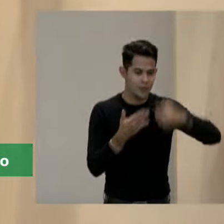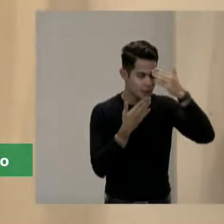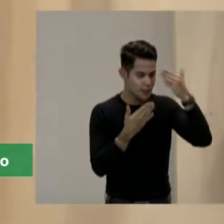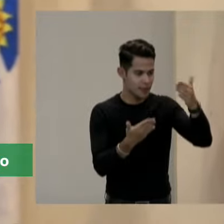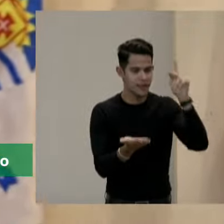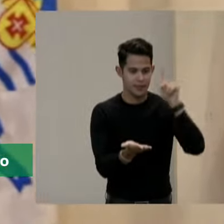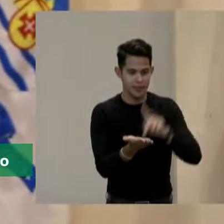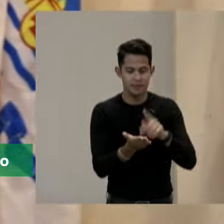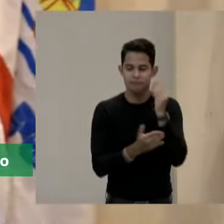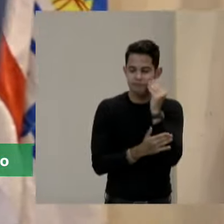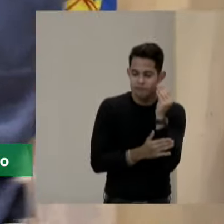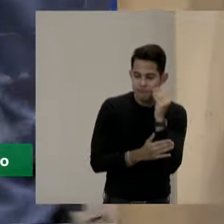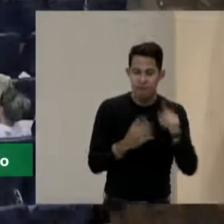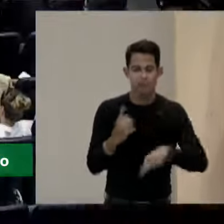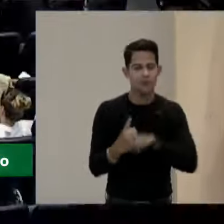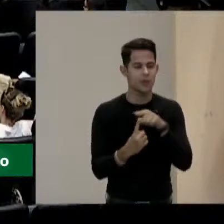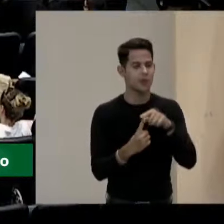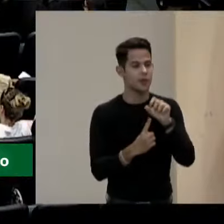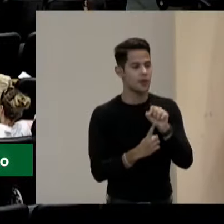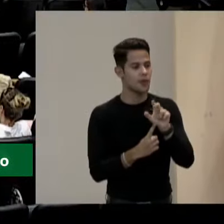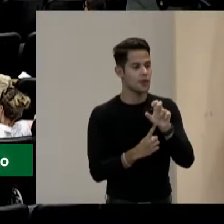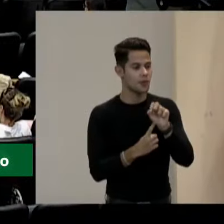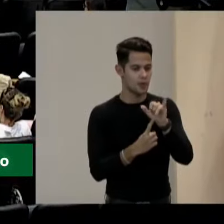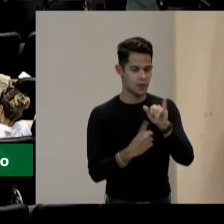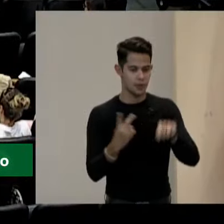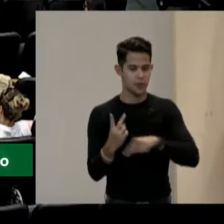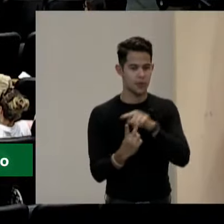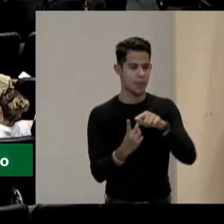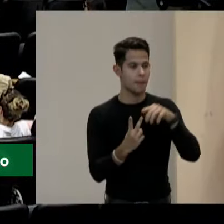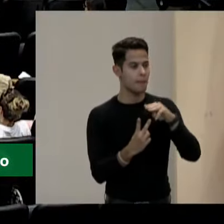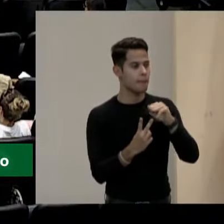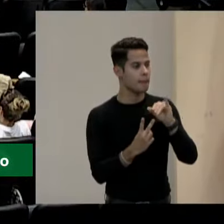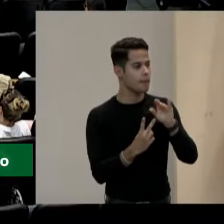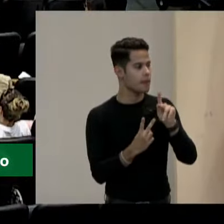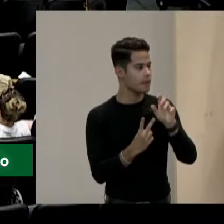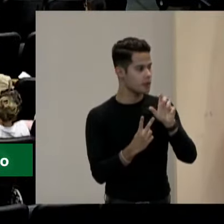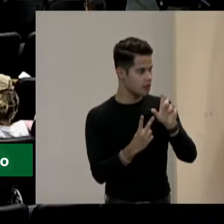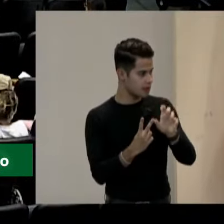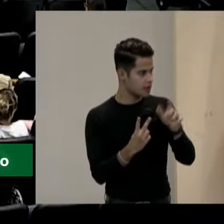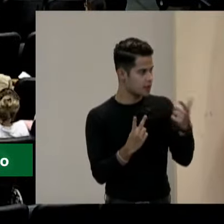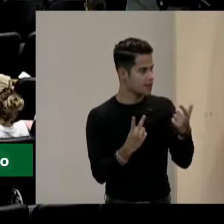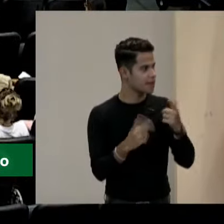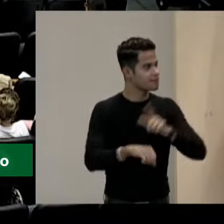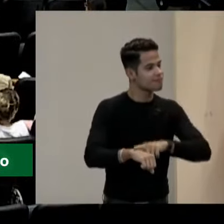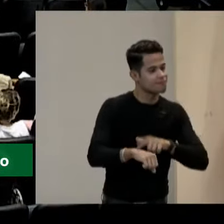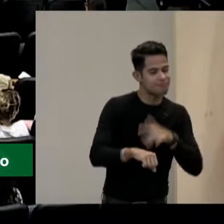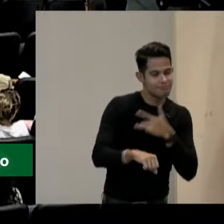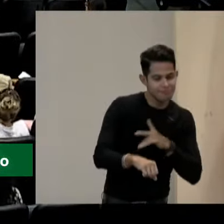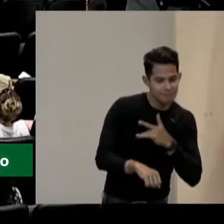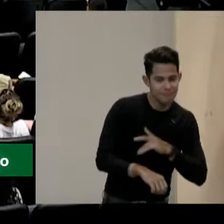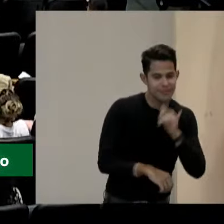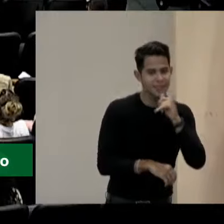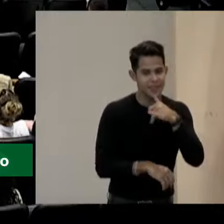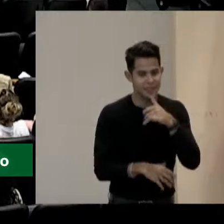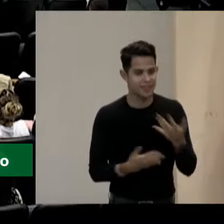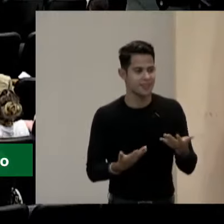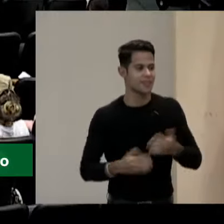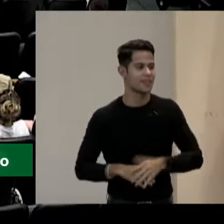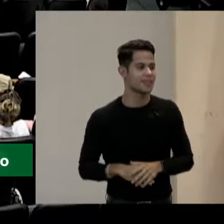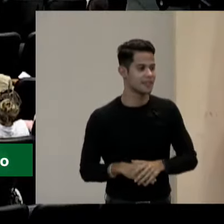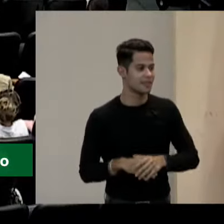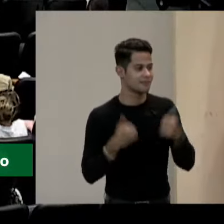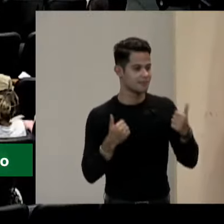na Suzy, na Michele. Amei estar com vocês. Ah, que pena que foi tão curto. Ai, meu Deus.